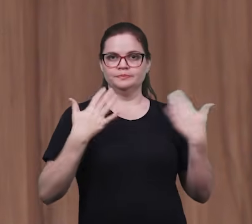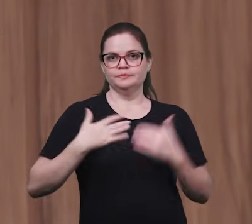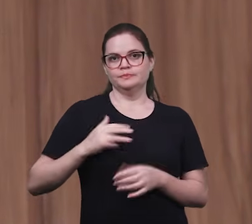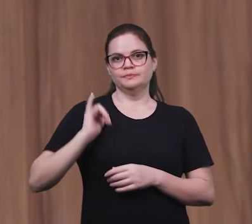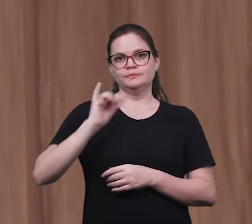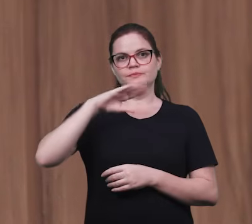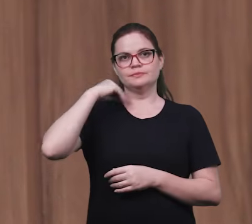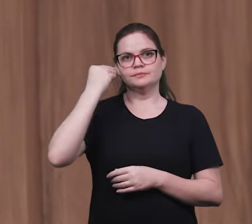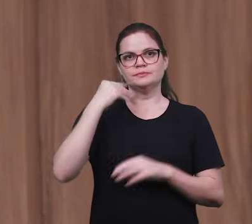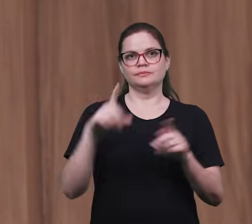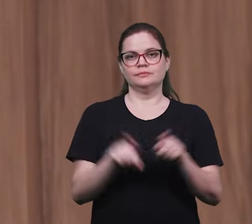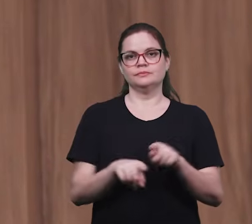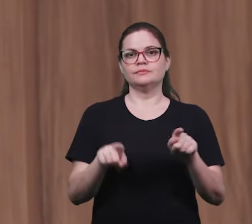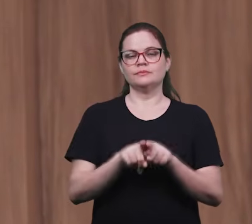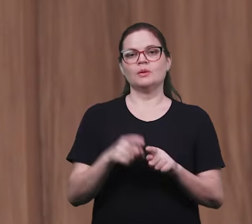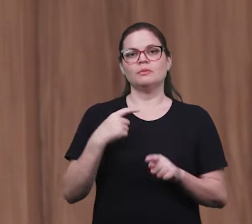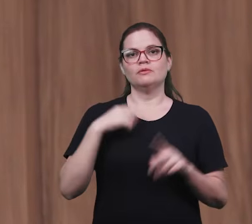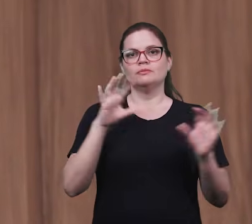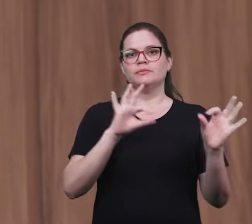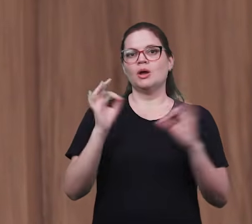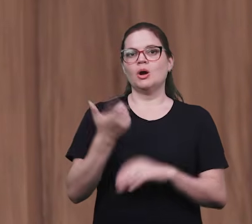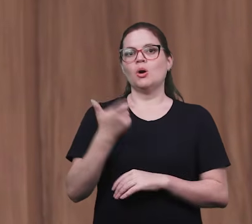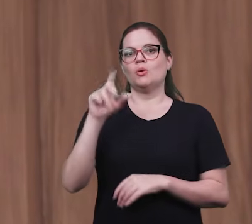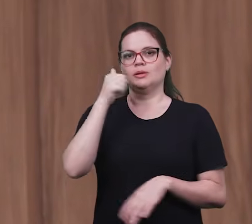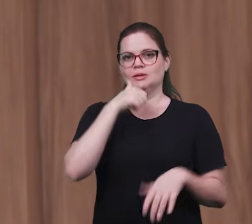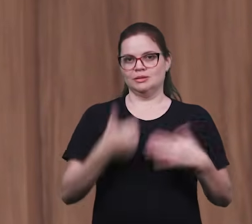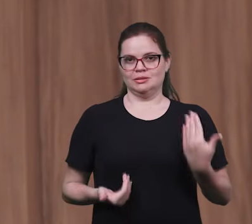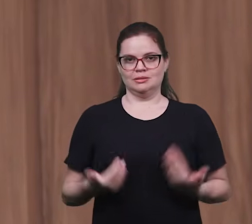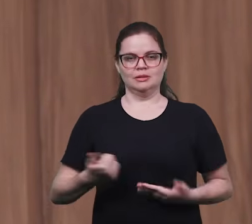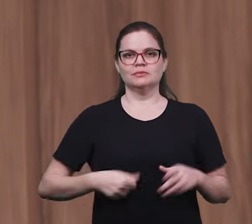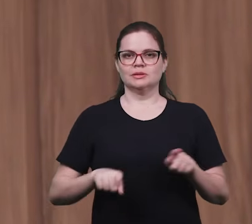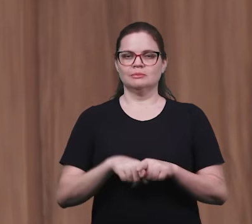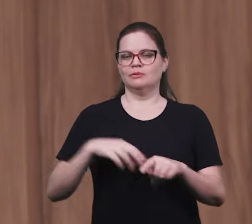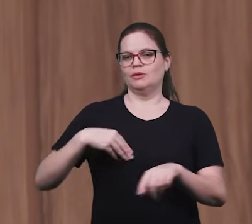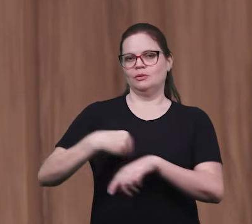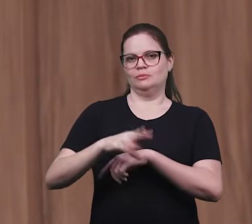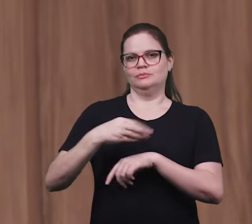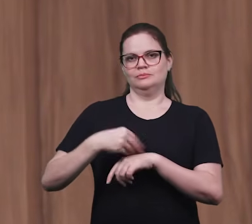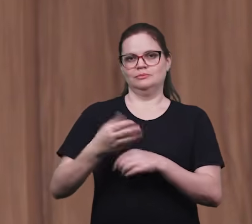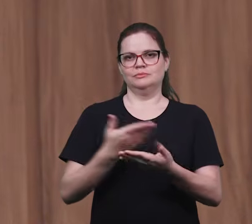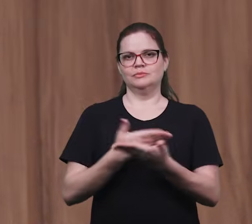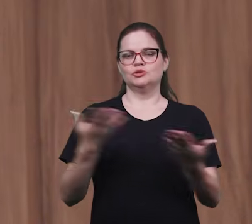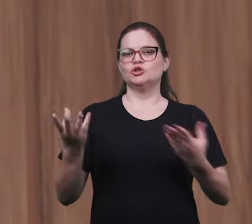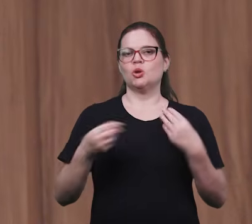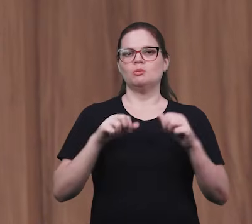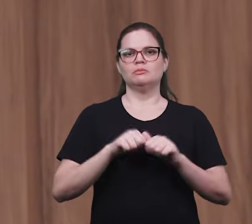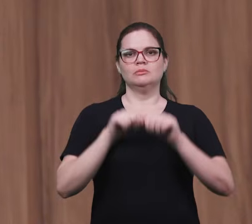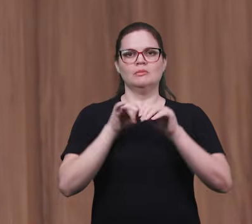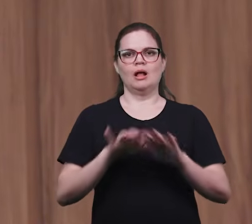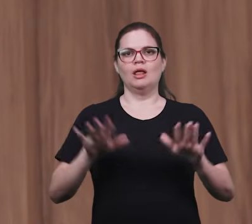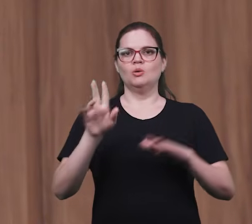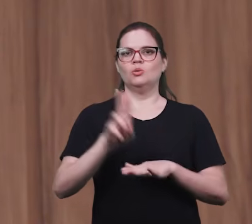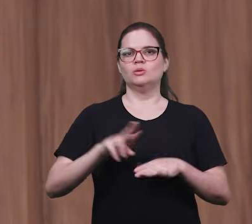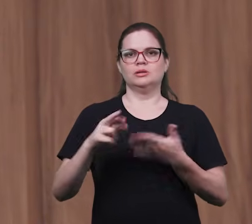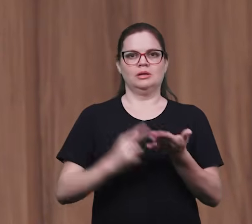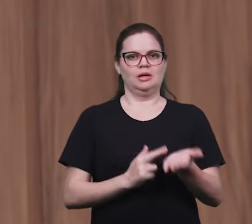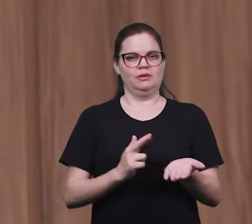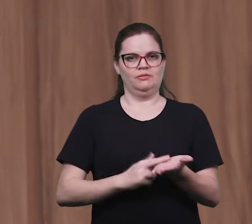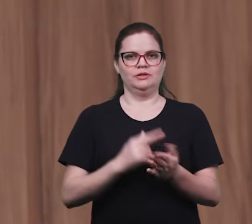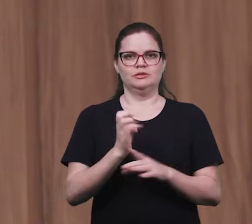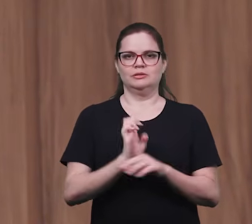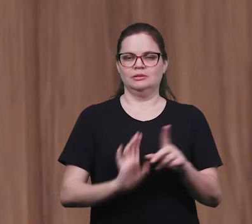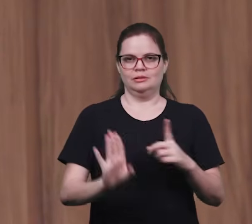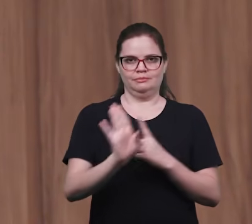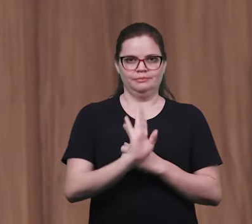as experiências de outras irmãs que também vão compartilhar o alcance e usos da revistinha da